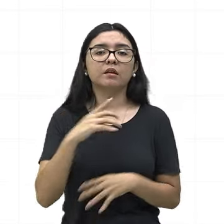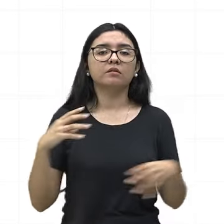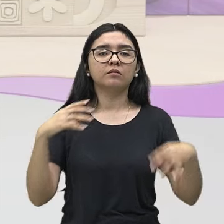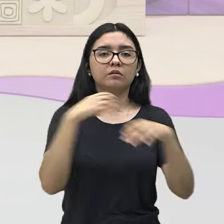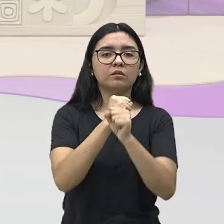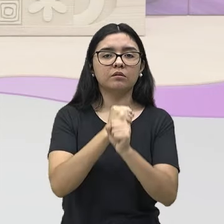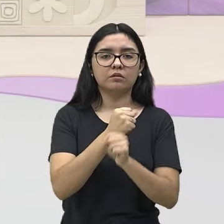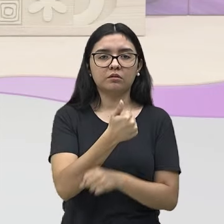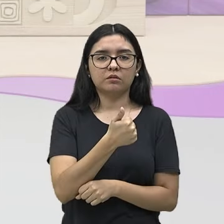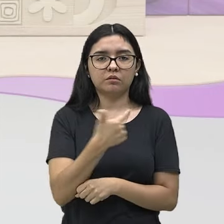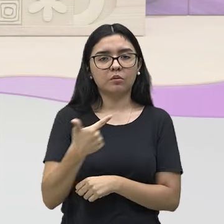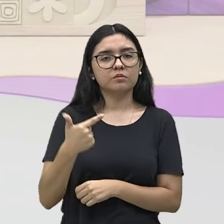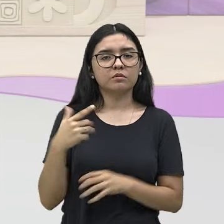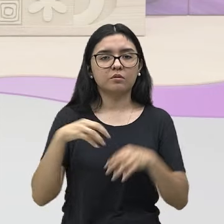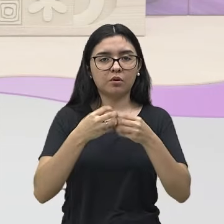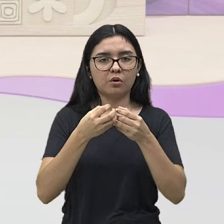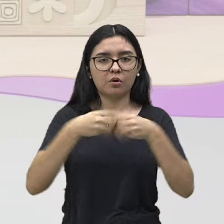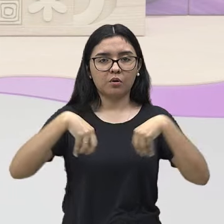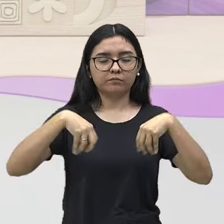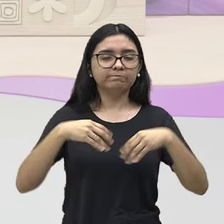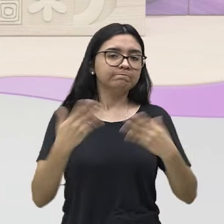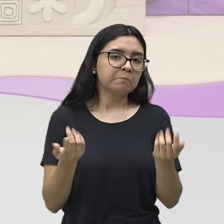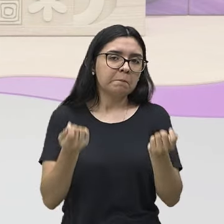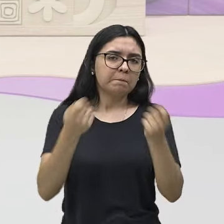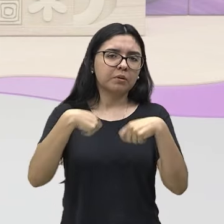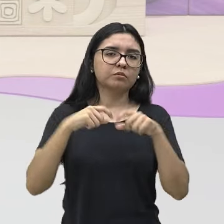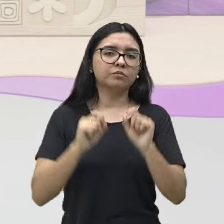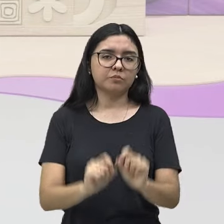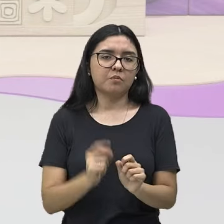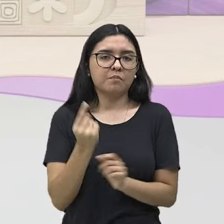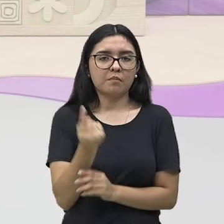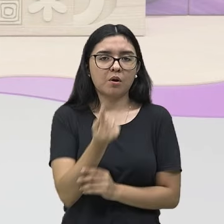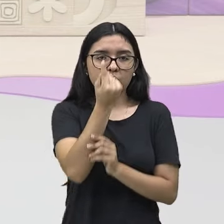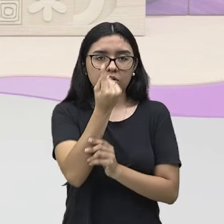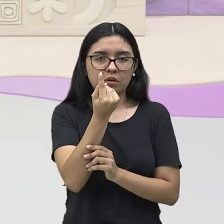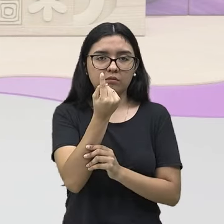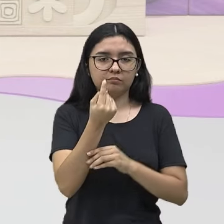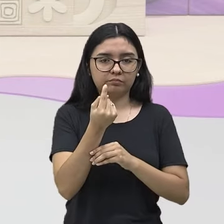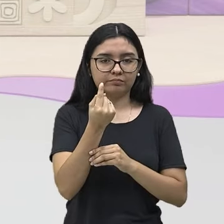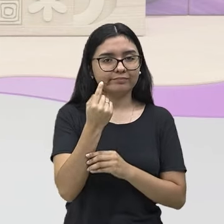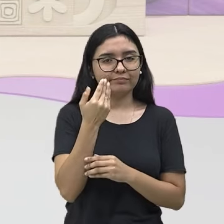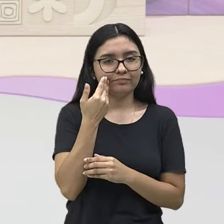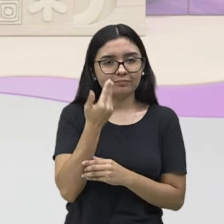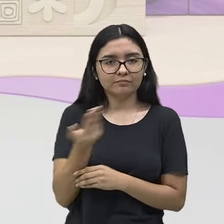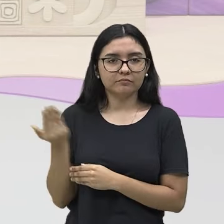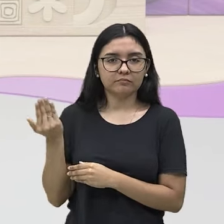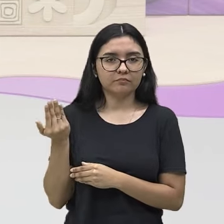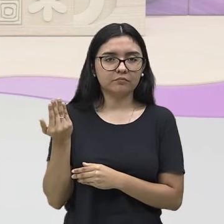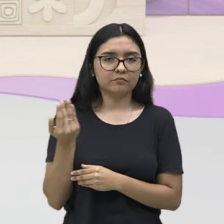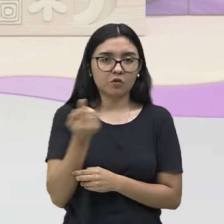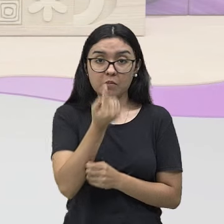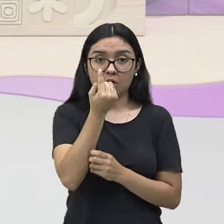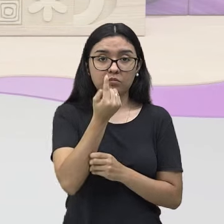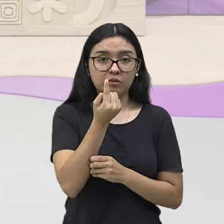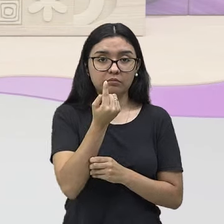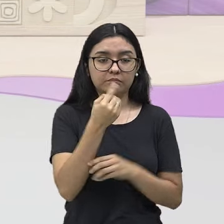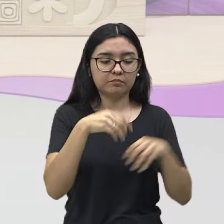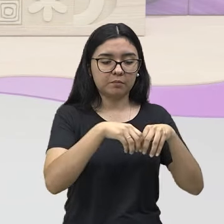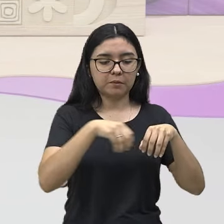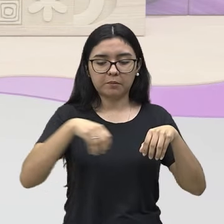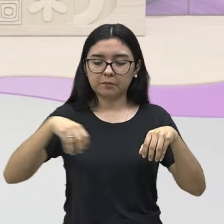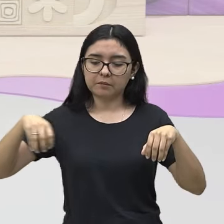Acompanhe aqui comigo, vejam só. Olha só, ele poderia fazer uma única fileira. E nessa única fileira fazer uma única bandeja, onde nessa